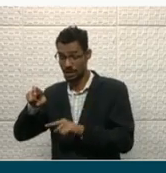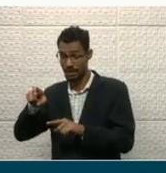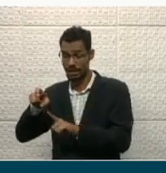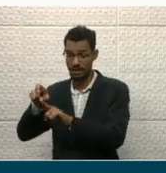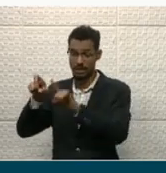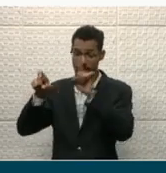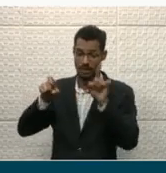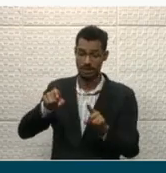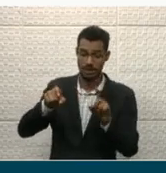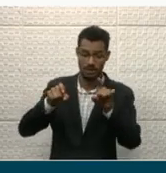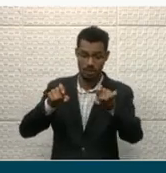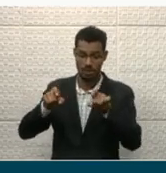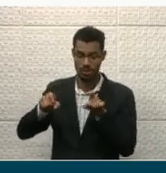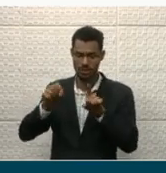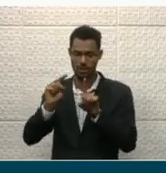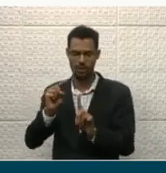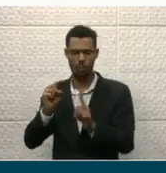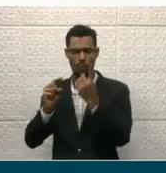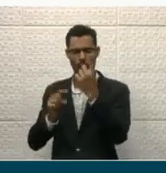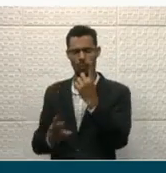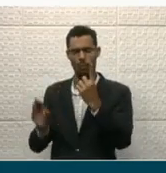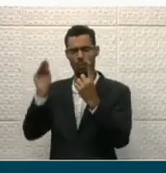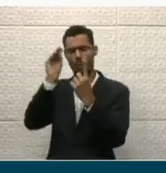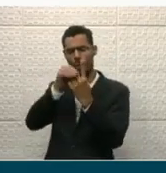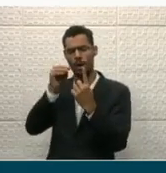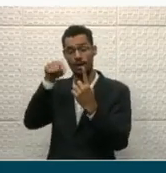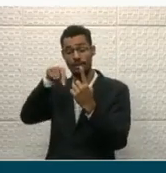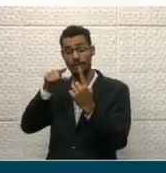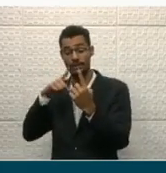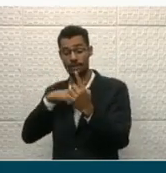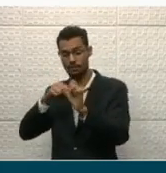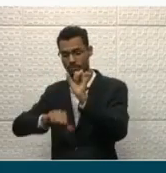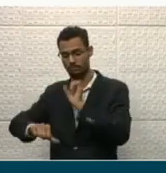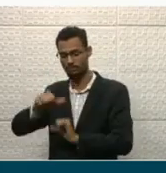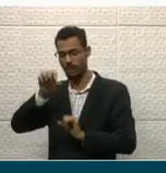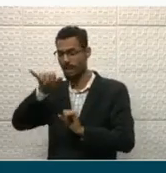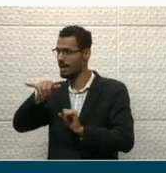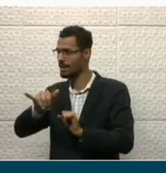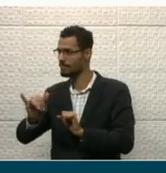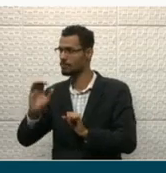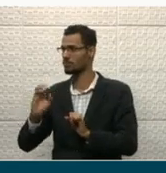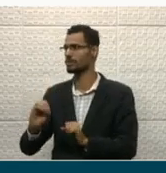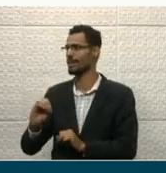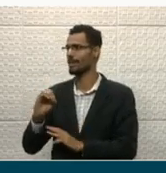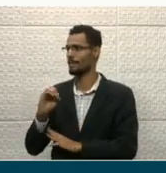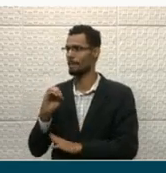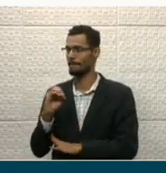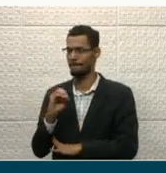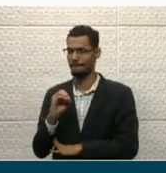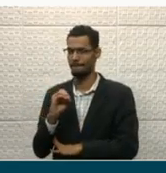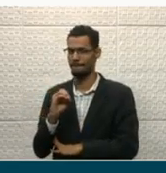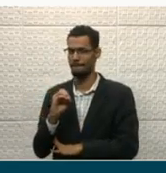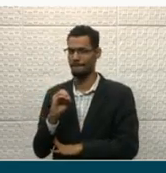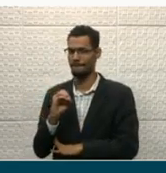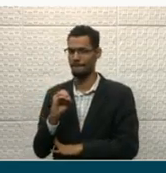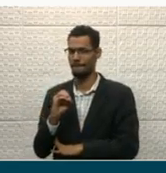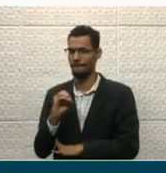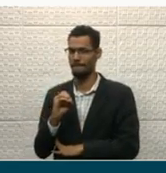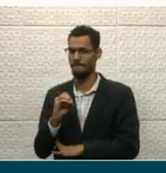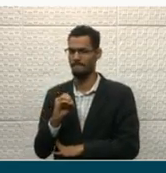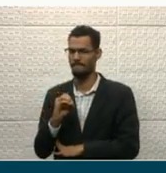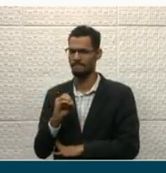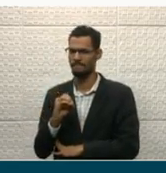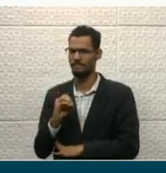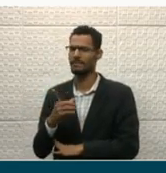coluna referente a x eu indico 1 e na coluna referente a y eu indico 0. Se agora o